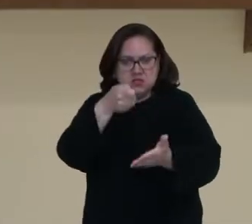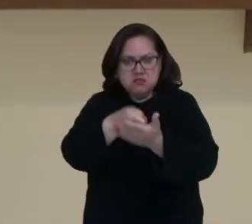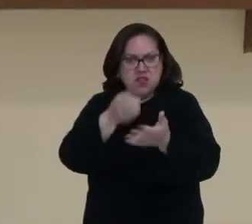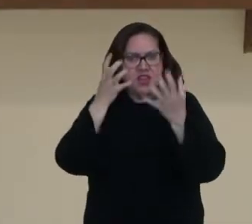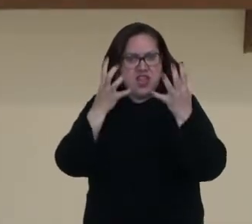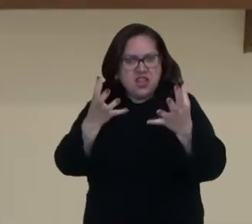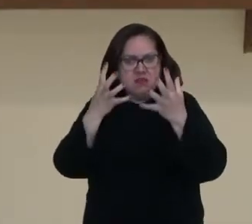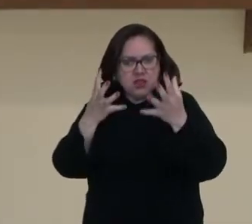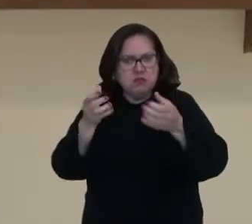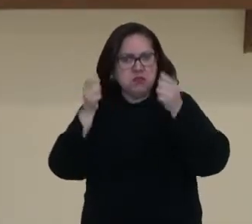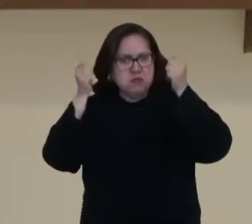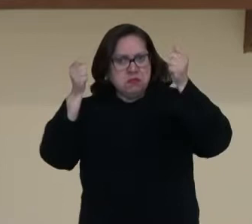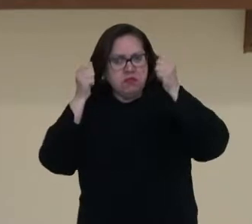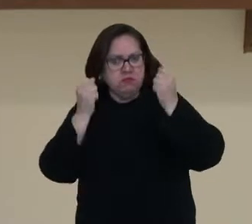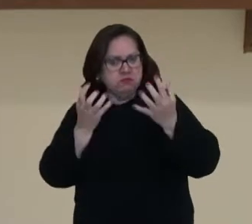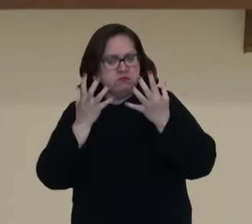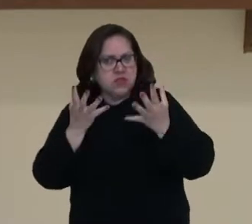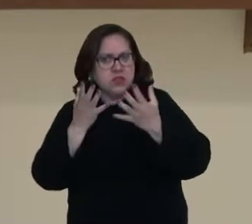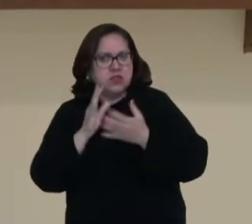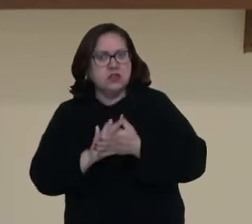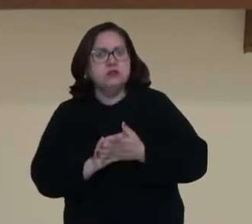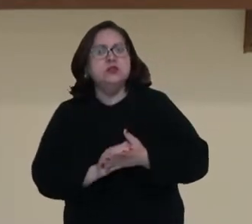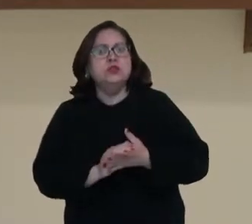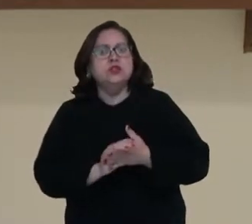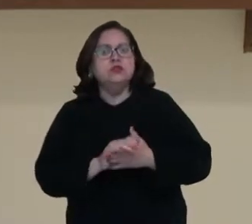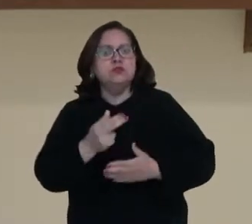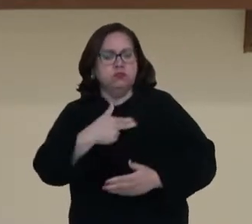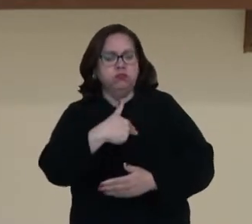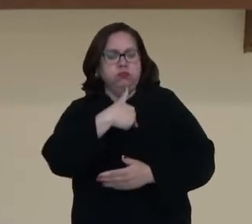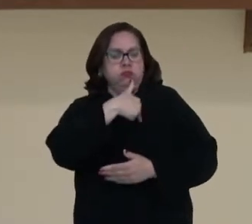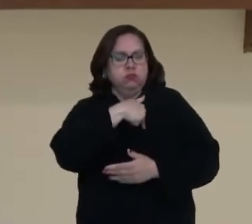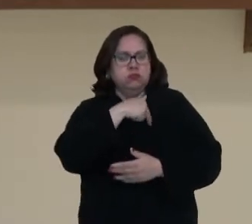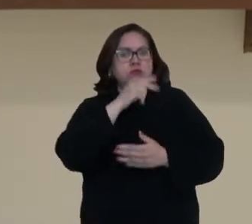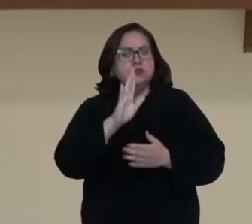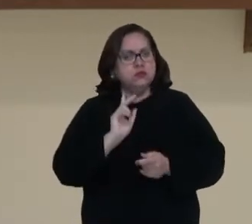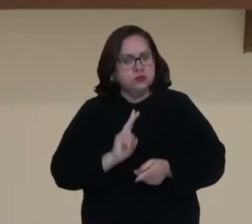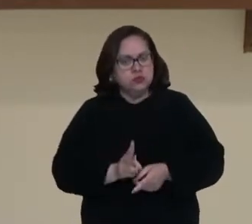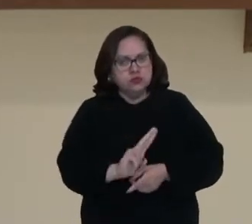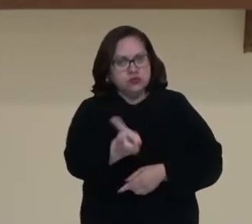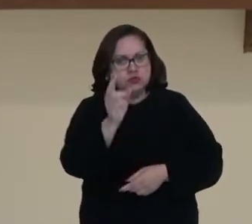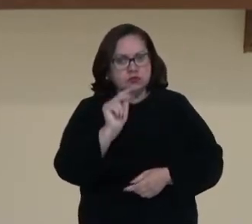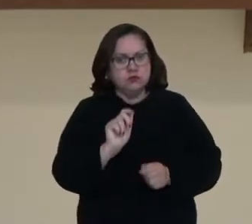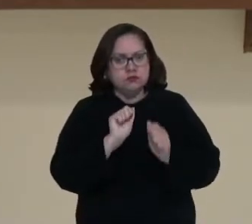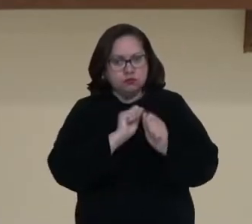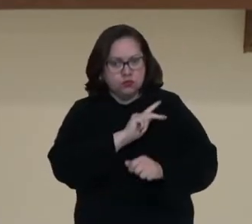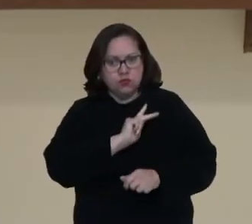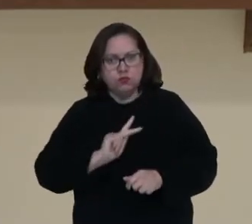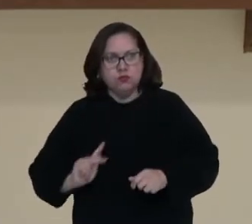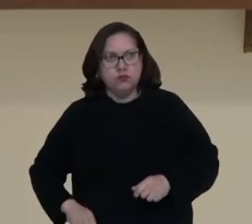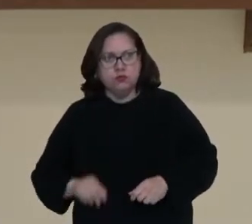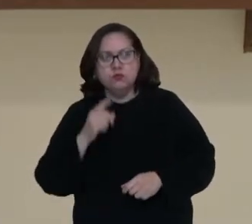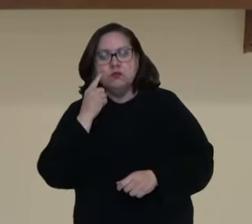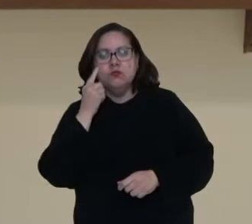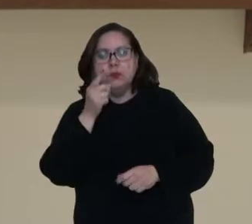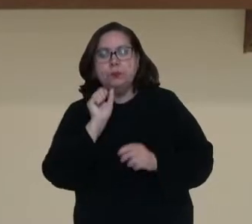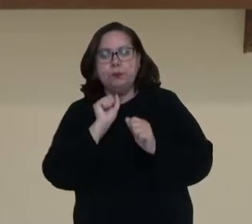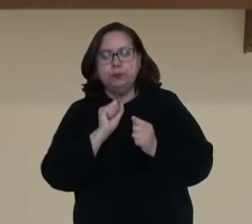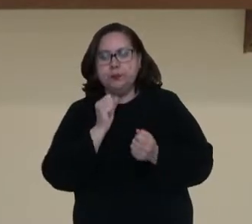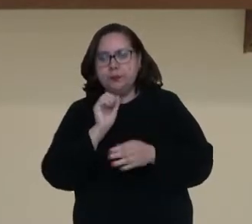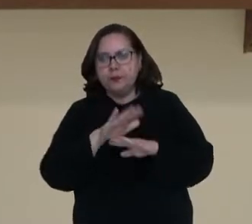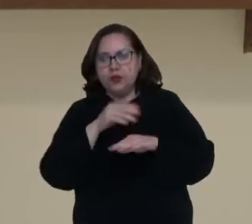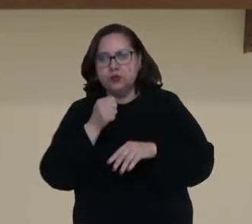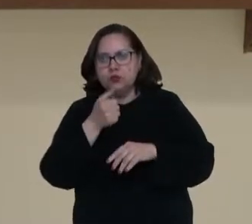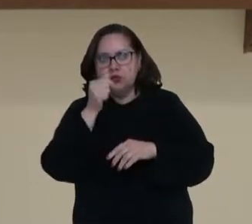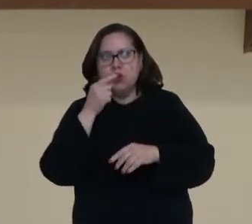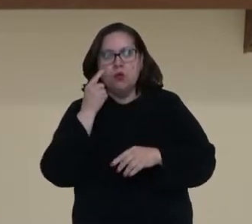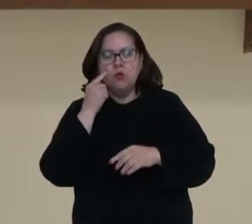exigindo, querendo que Getúlio Vargas continuasse no poder. Vamos ver um pouquinho mais sobre isso? Bom, a gente